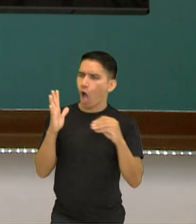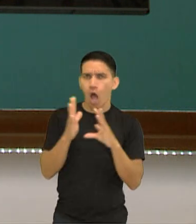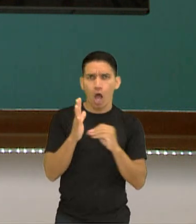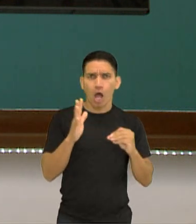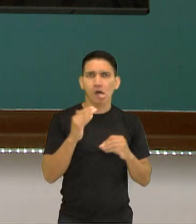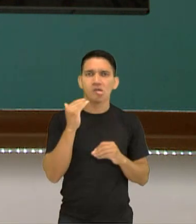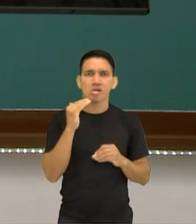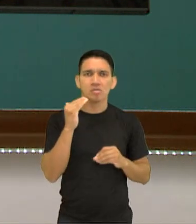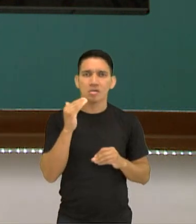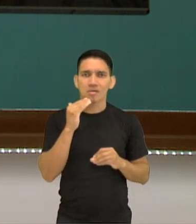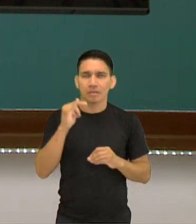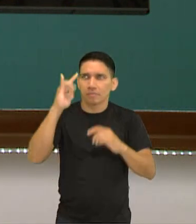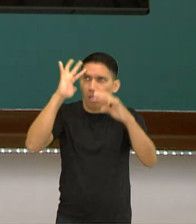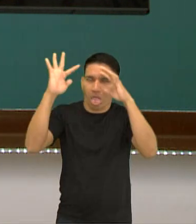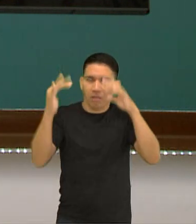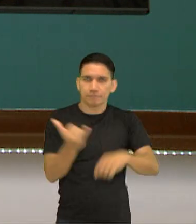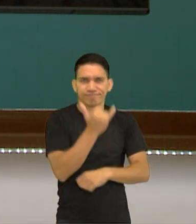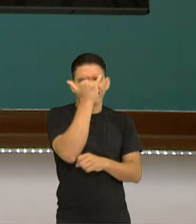de ilusão.